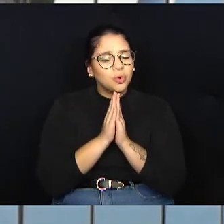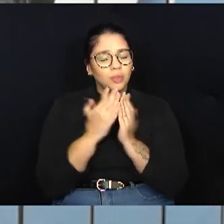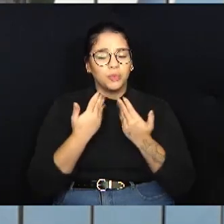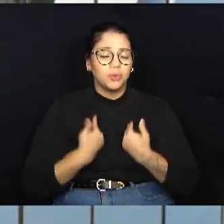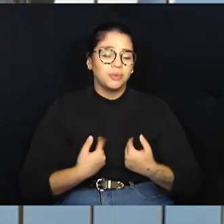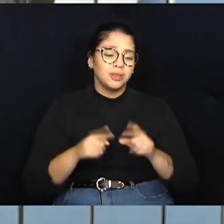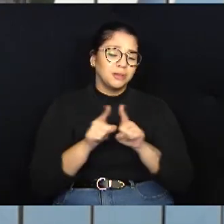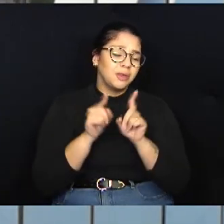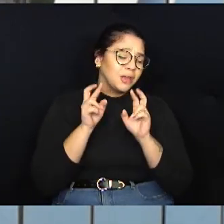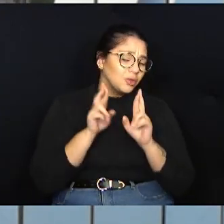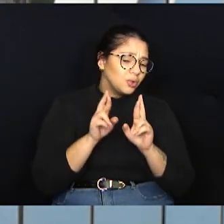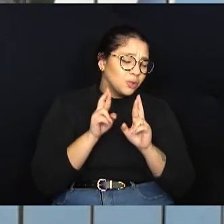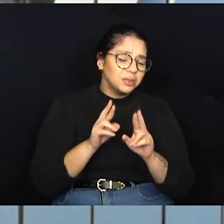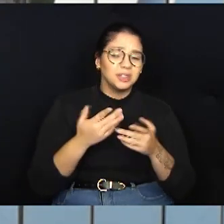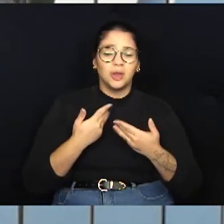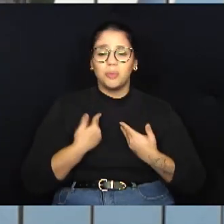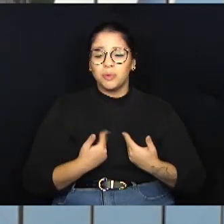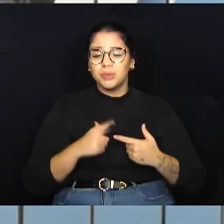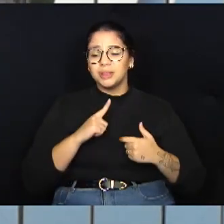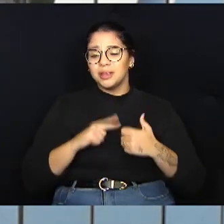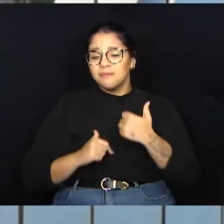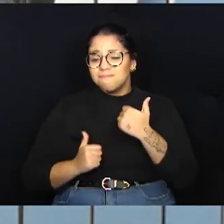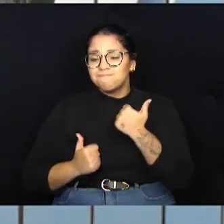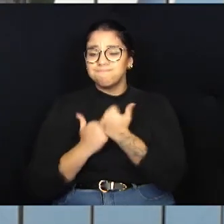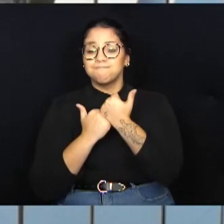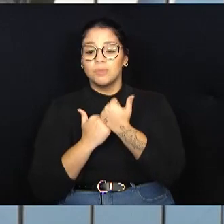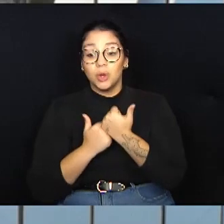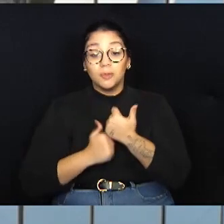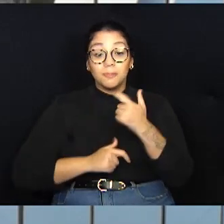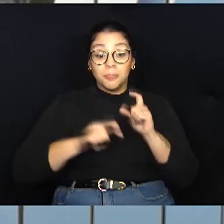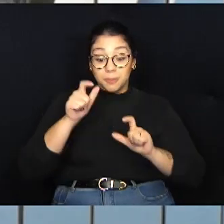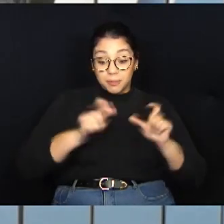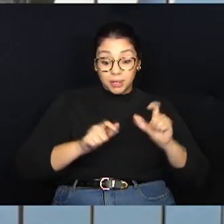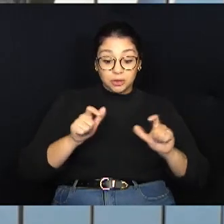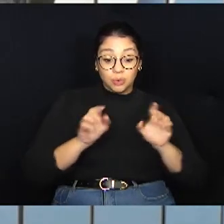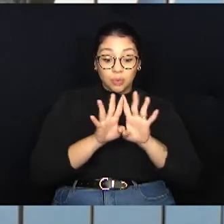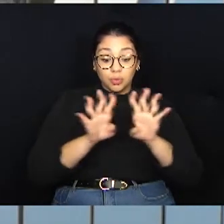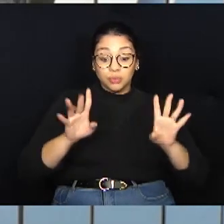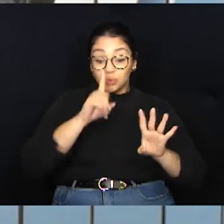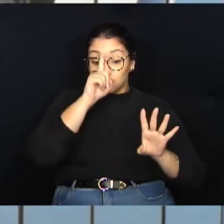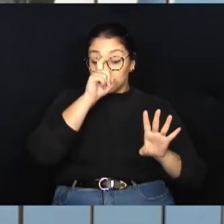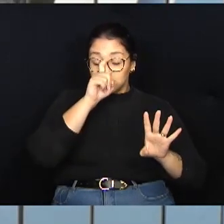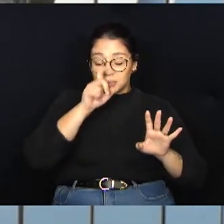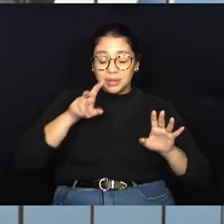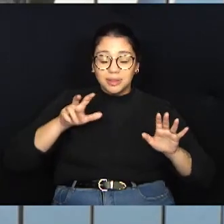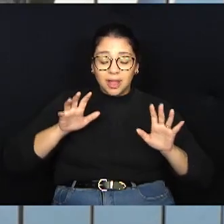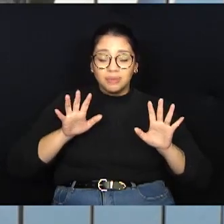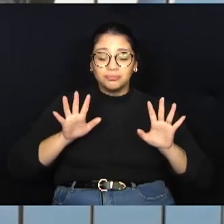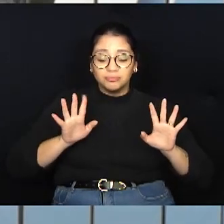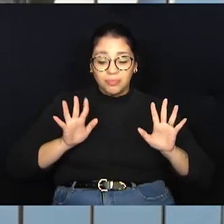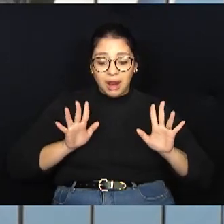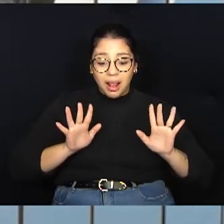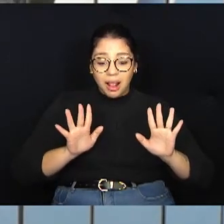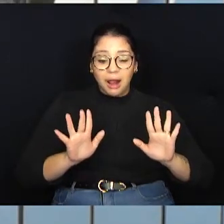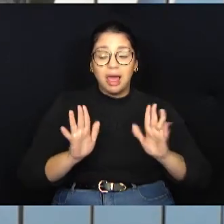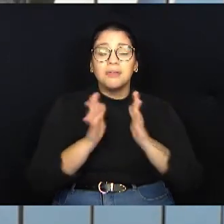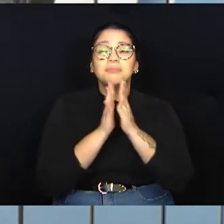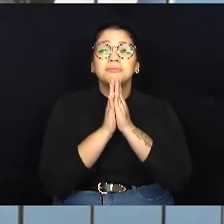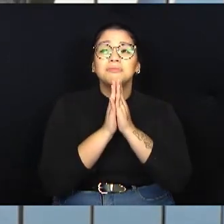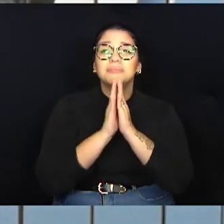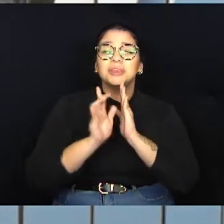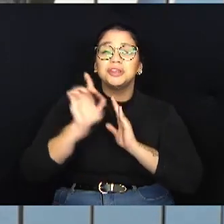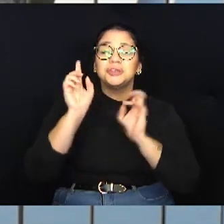que enviou palavras de apoio. Pessoas foram em frente do hospital clamar a Deus pela minha vida. Então eu agradeço